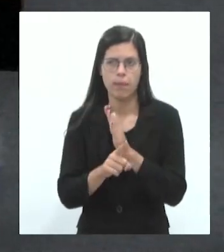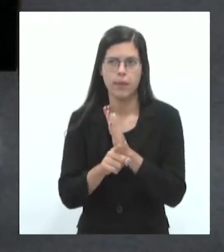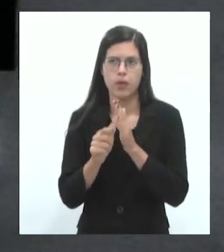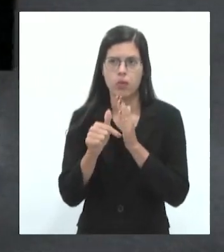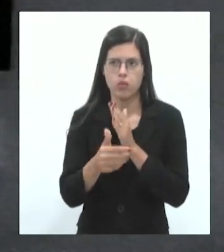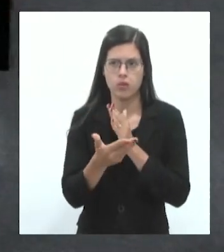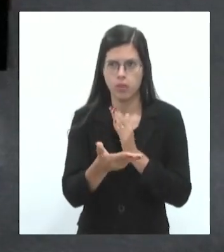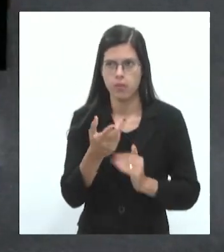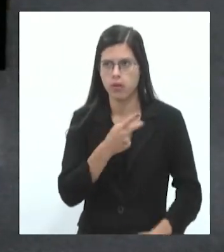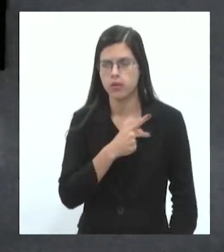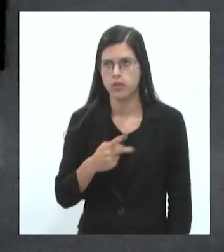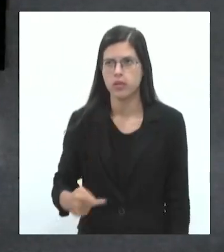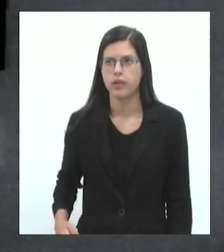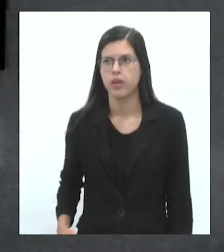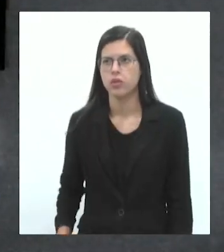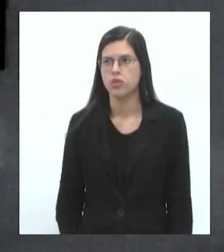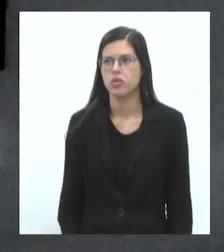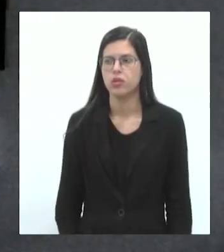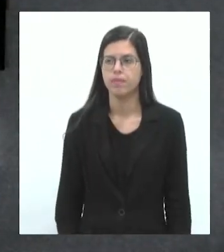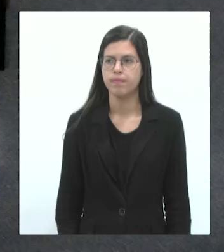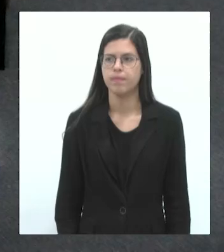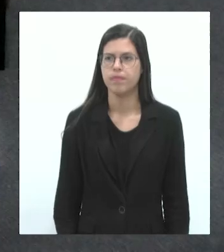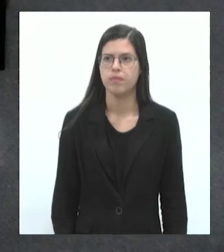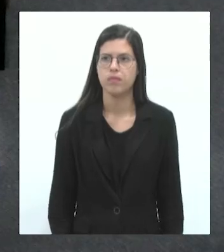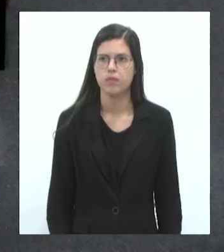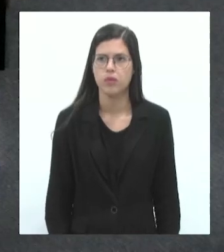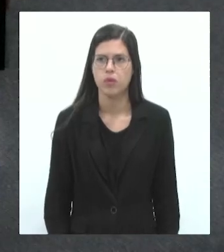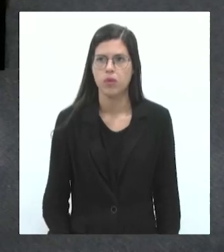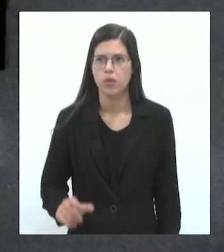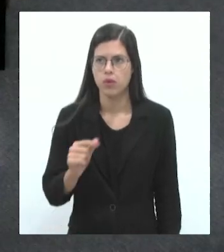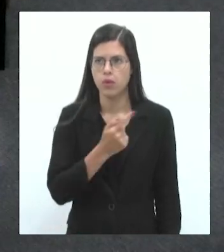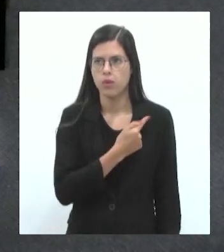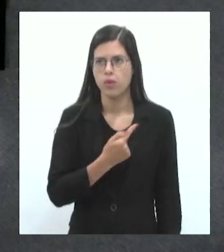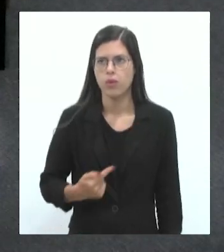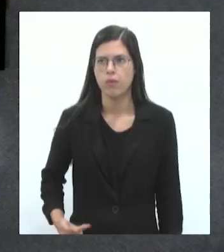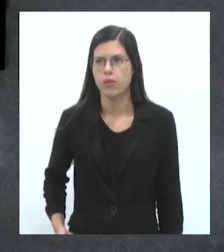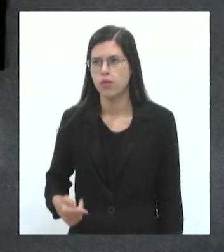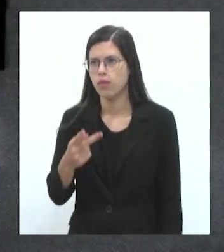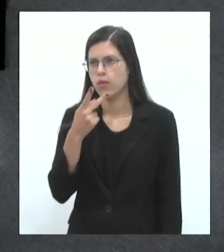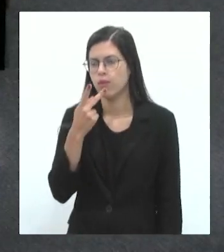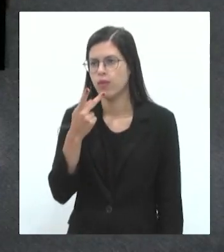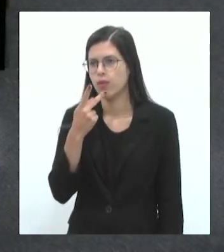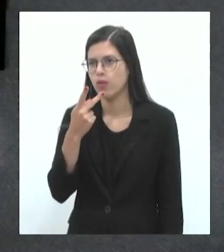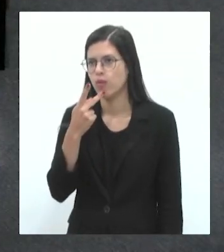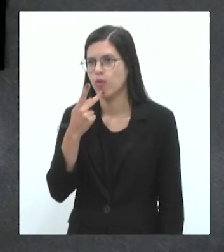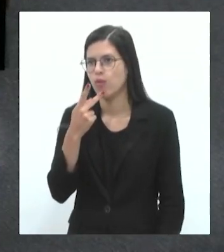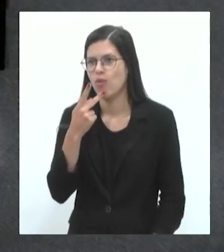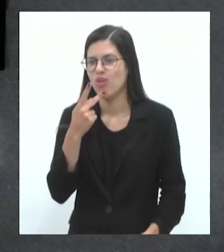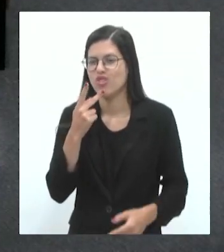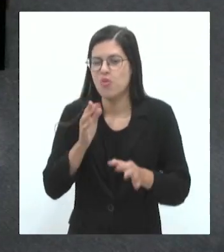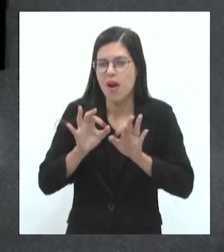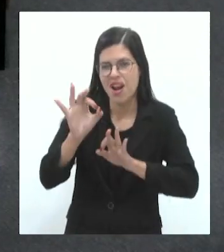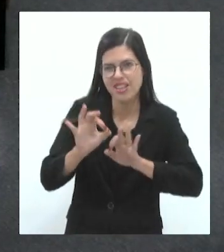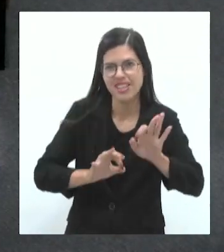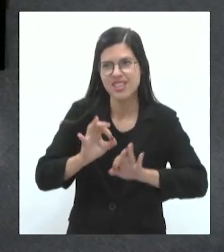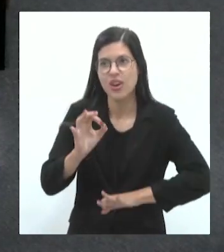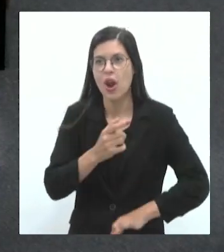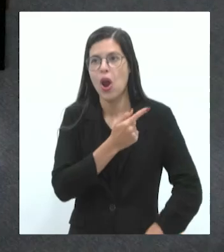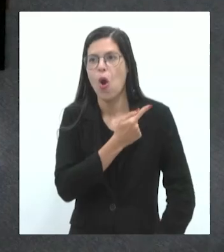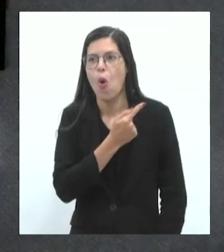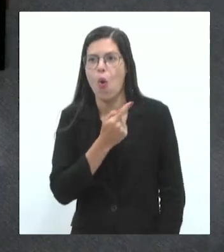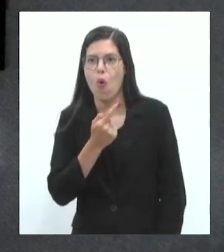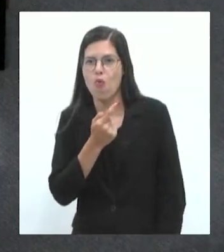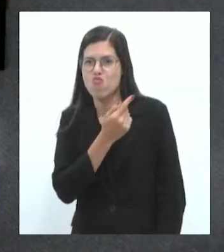Excelência. Afinal de contas, o que o governador falou de arrumadinho, era o governo ou era Vossa Excelência? Afinal, quem